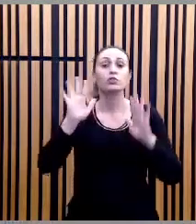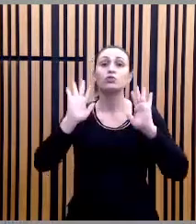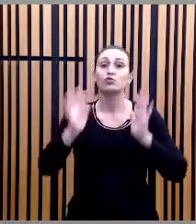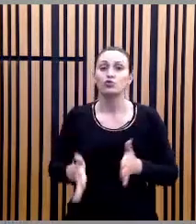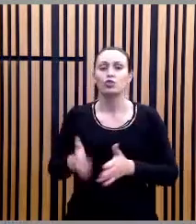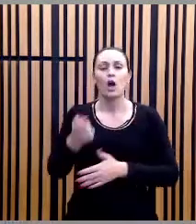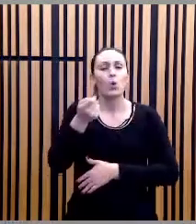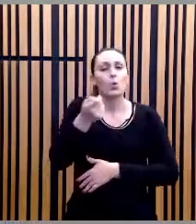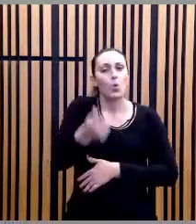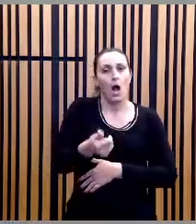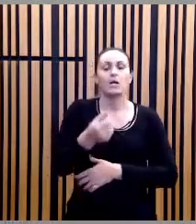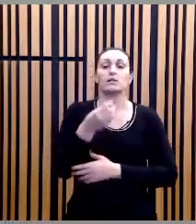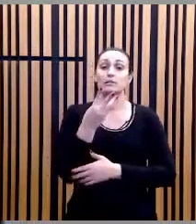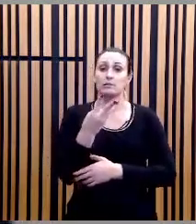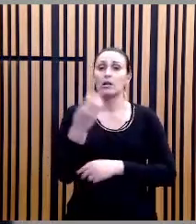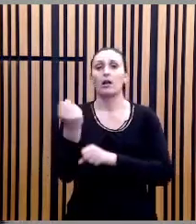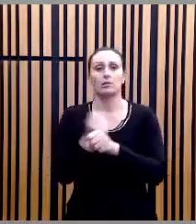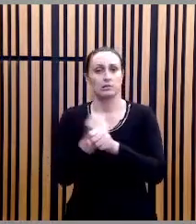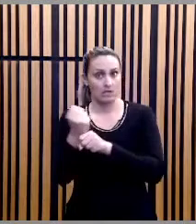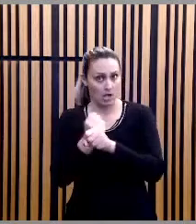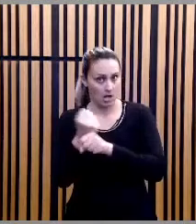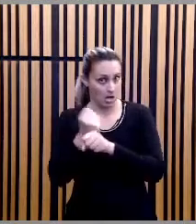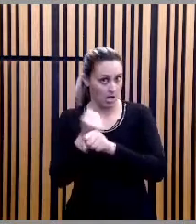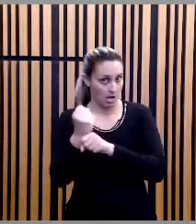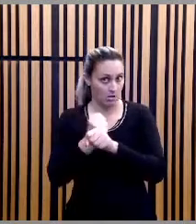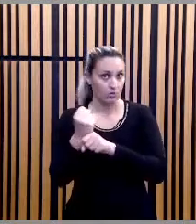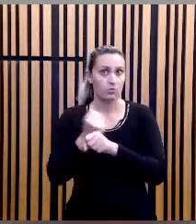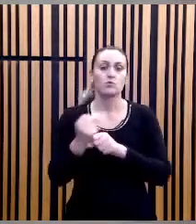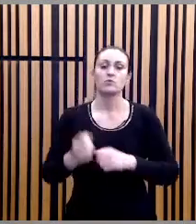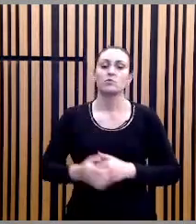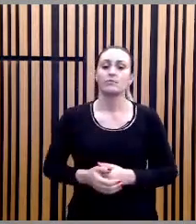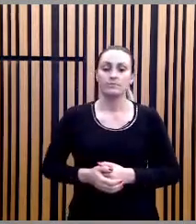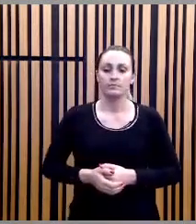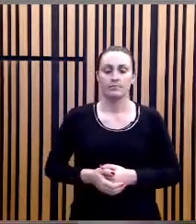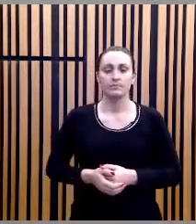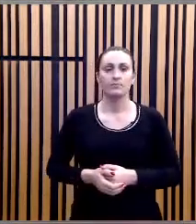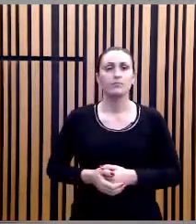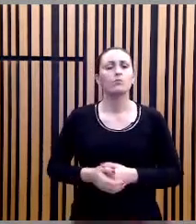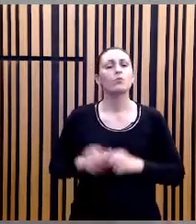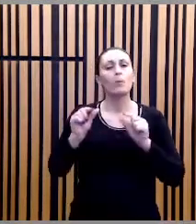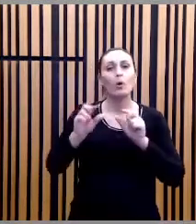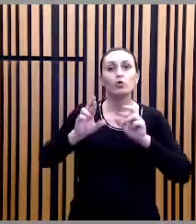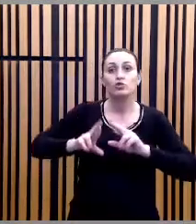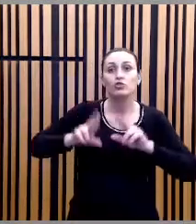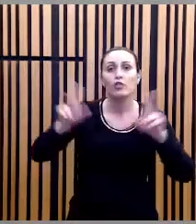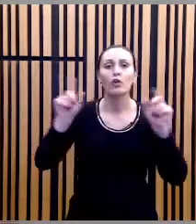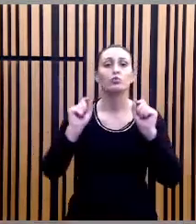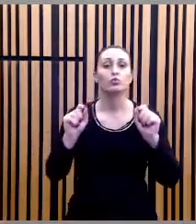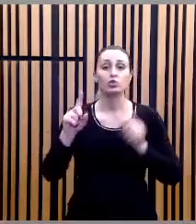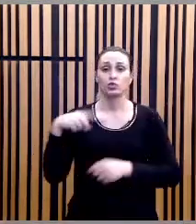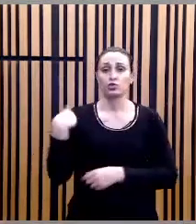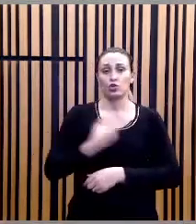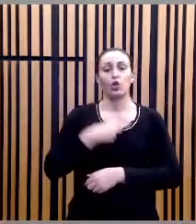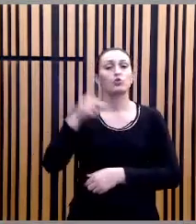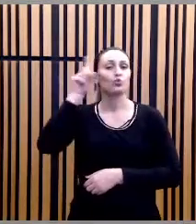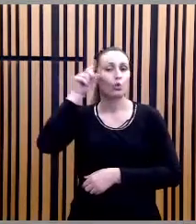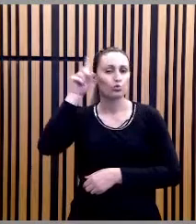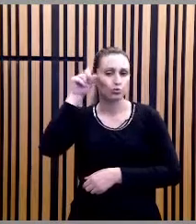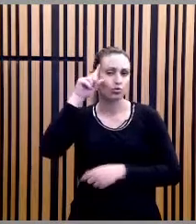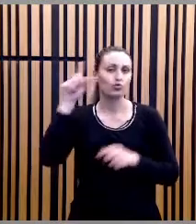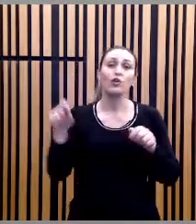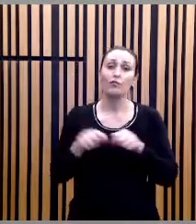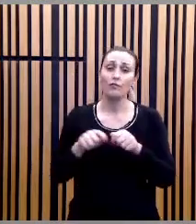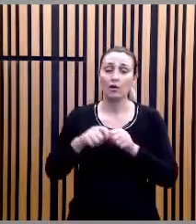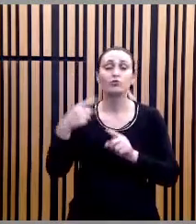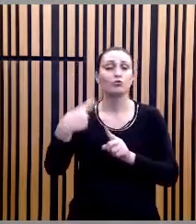quase 3 anos. O nome da empresa é Hacks. E o que que eles fazem? Uma coisa um pouquinho diferente do nosso cotidiano, porque eu acredito que